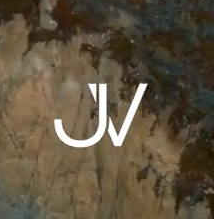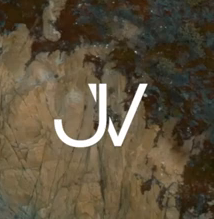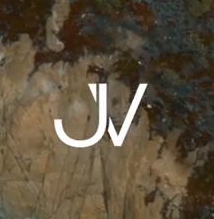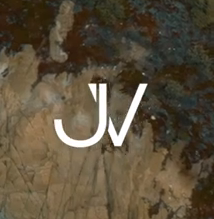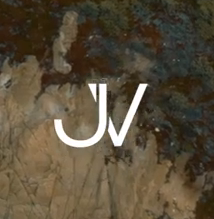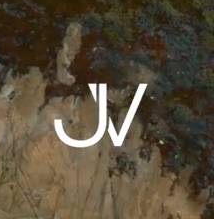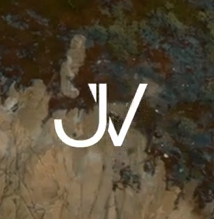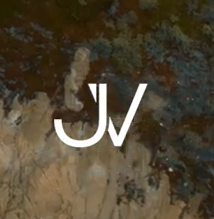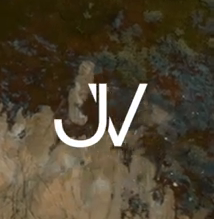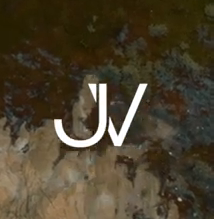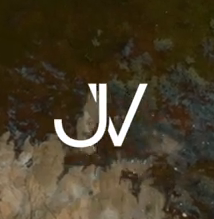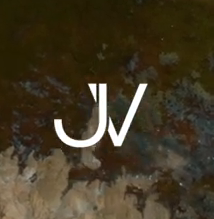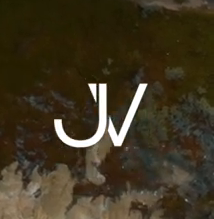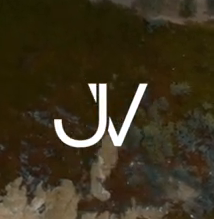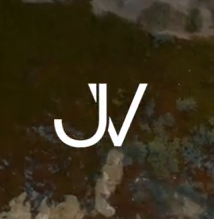E aí